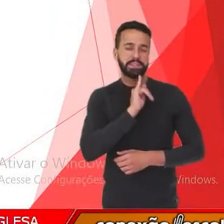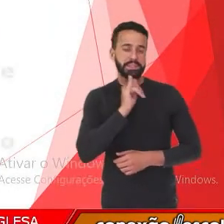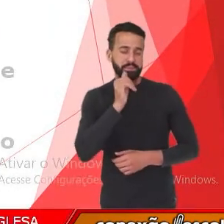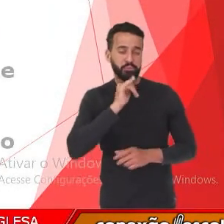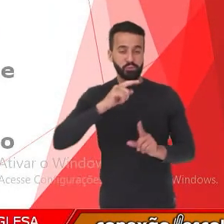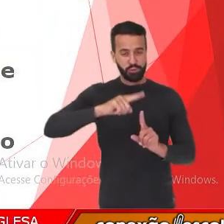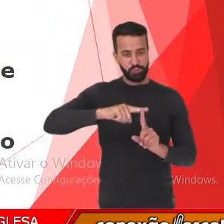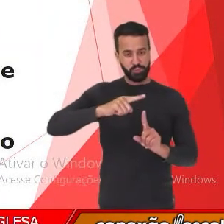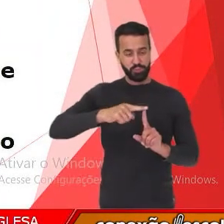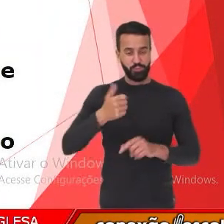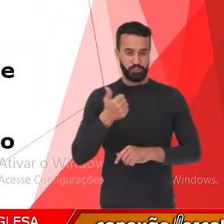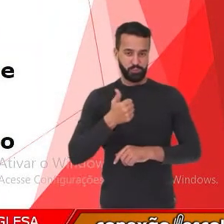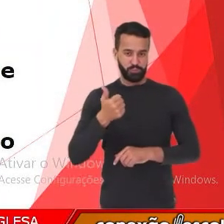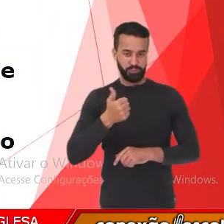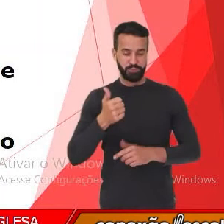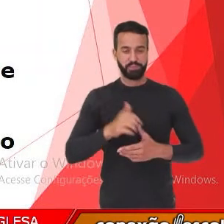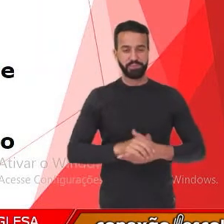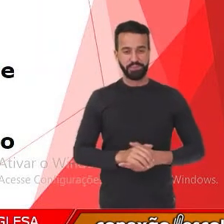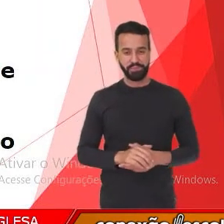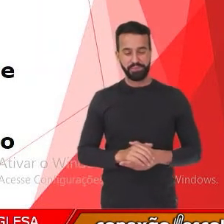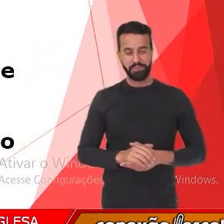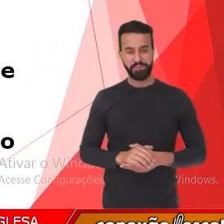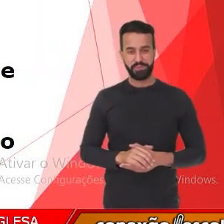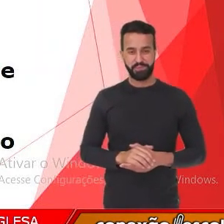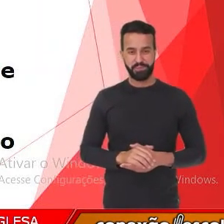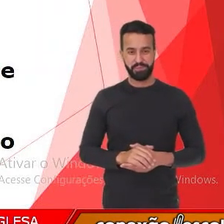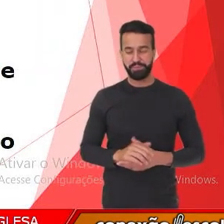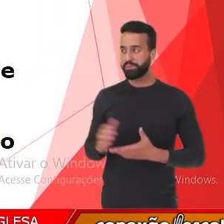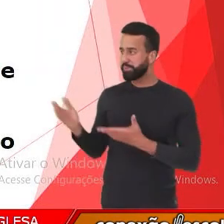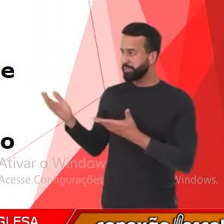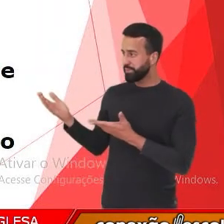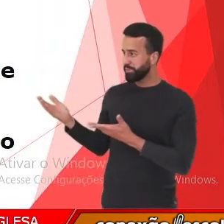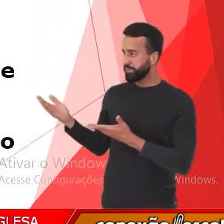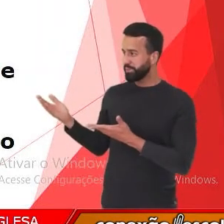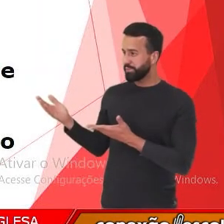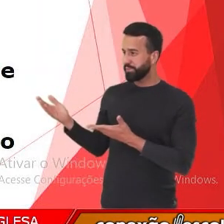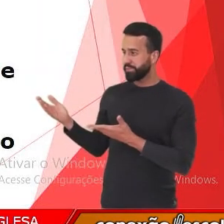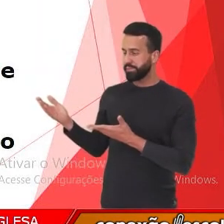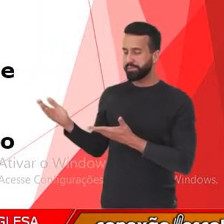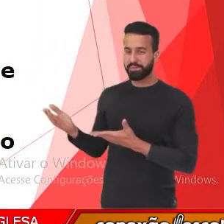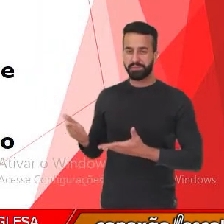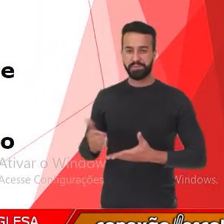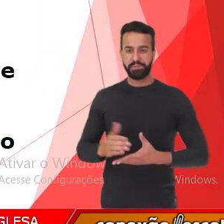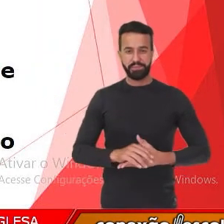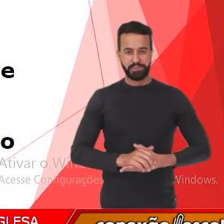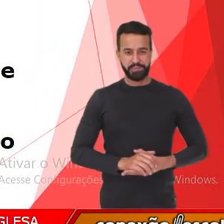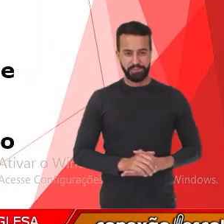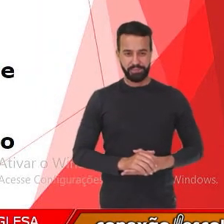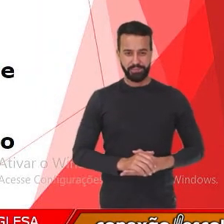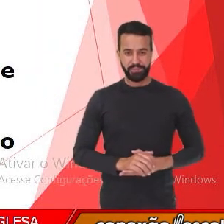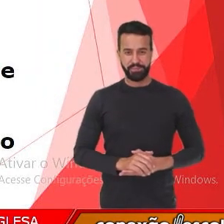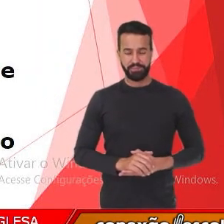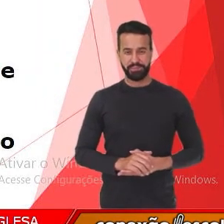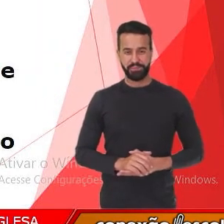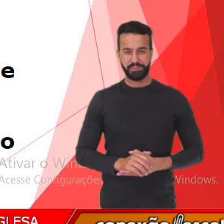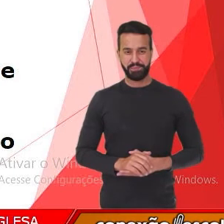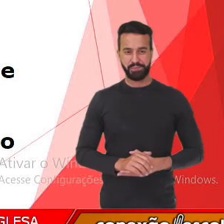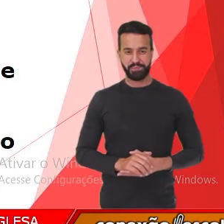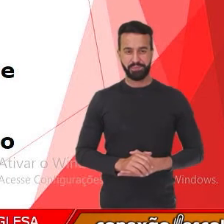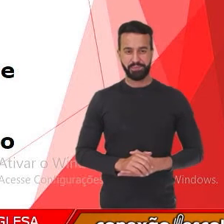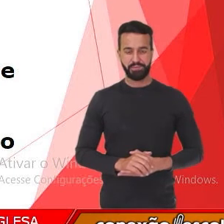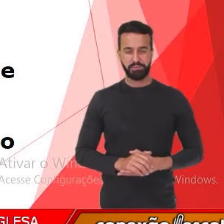1. Olha só. If I see Paul, I am going to invite him for the